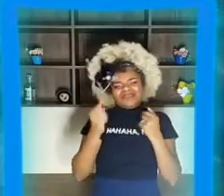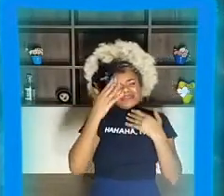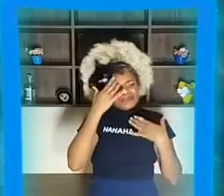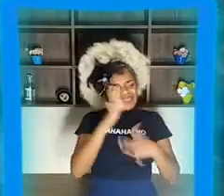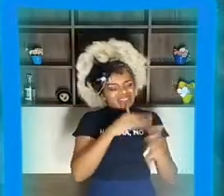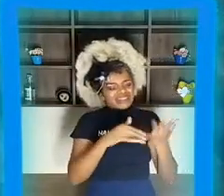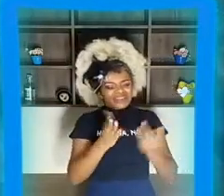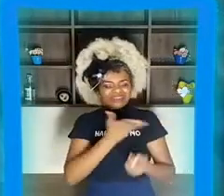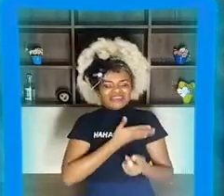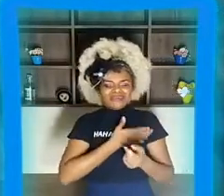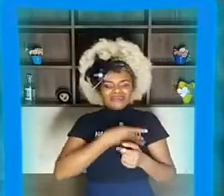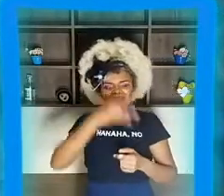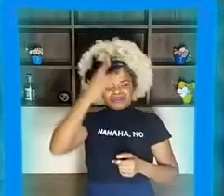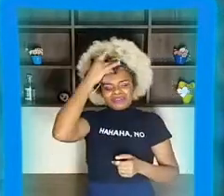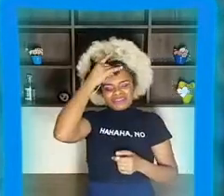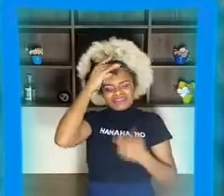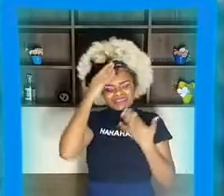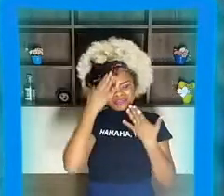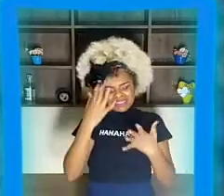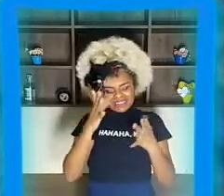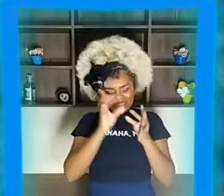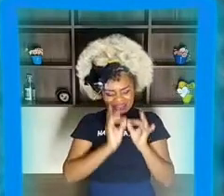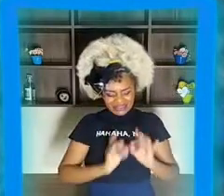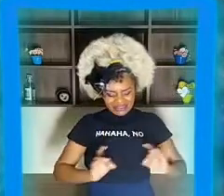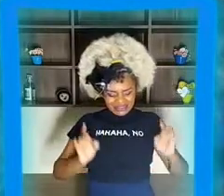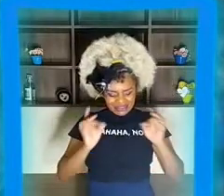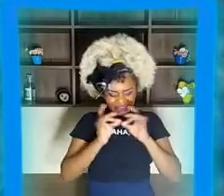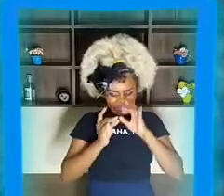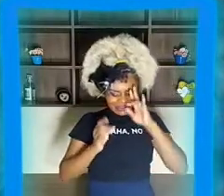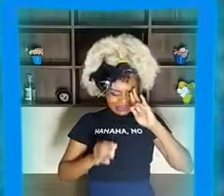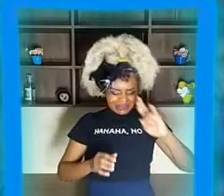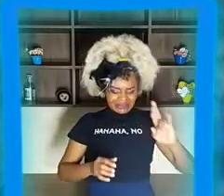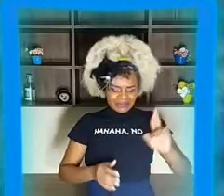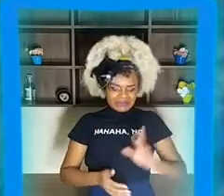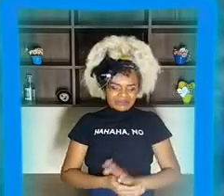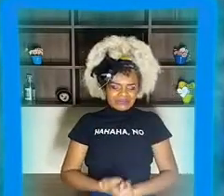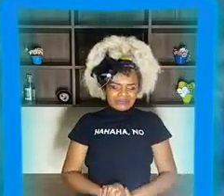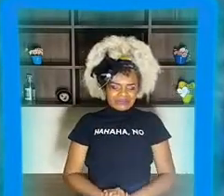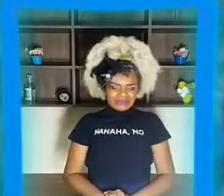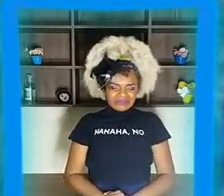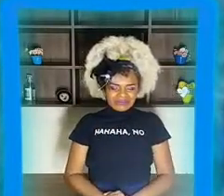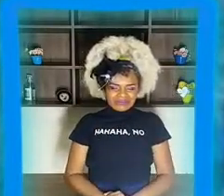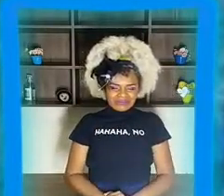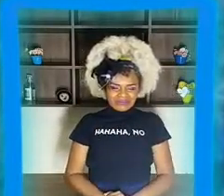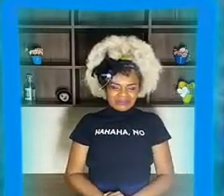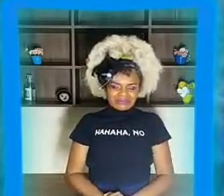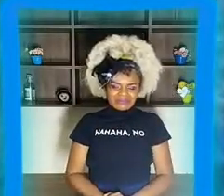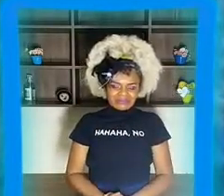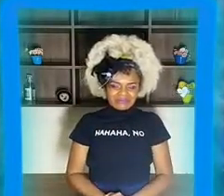amigos espirituais. Que assim seja, Senhor. Que assim seja.